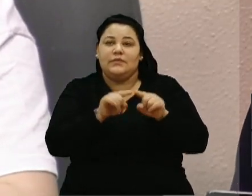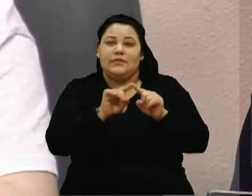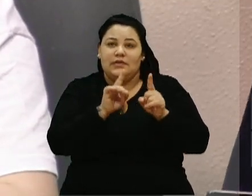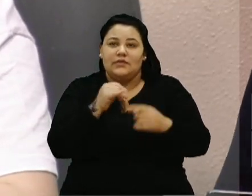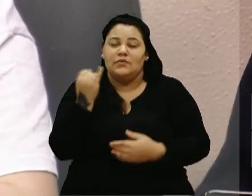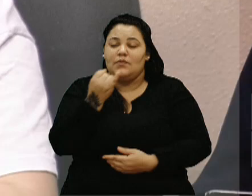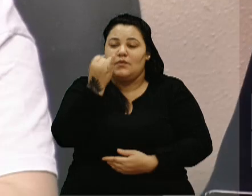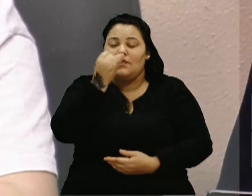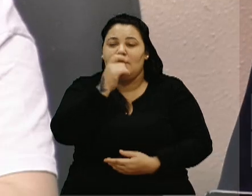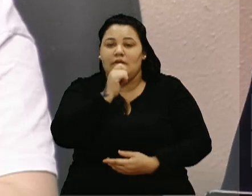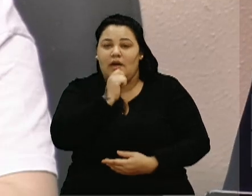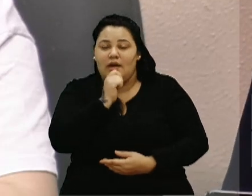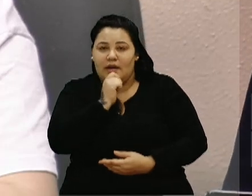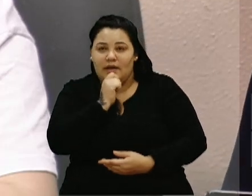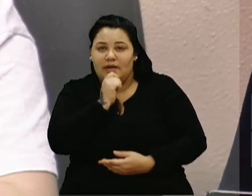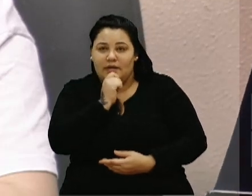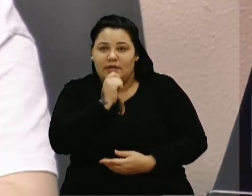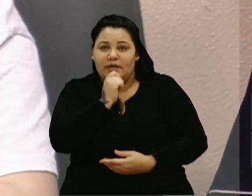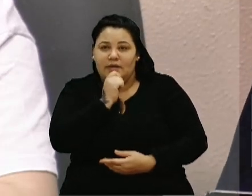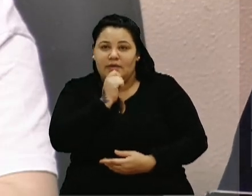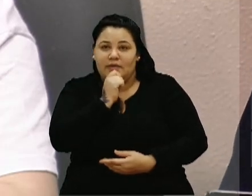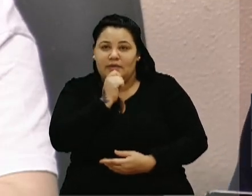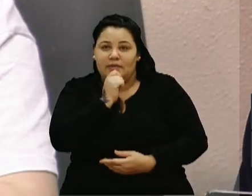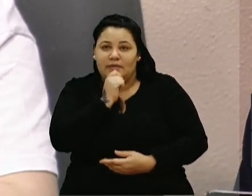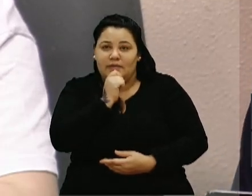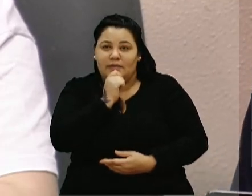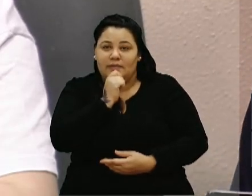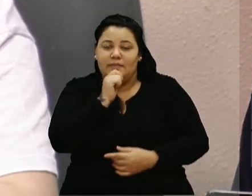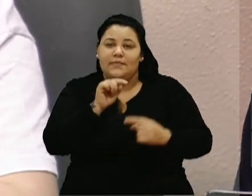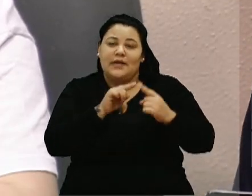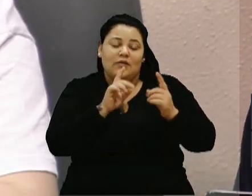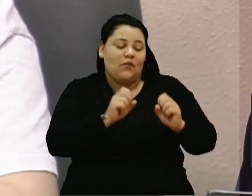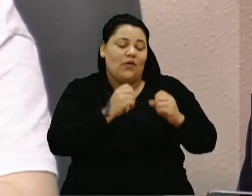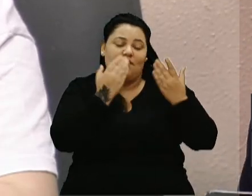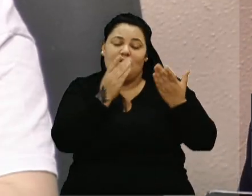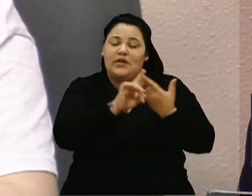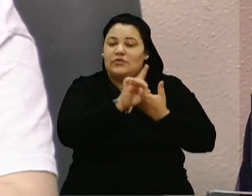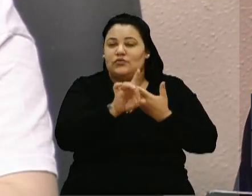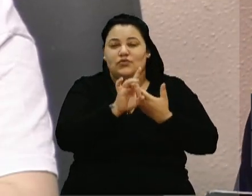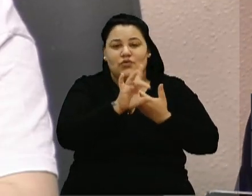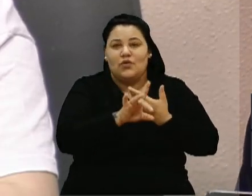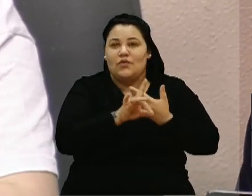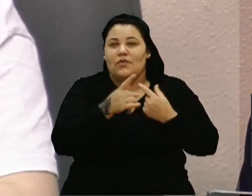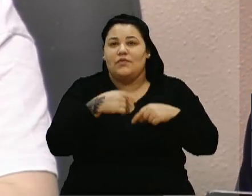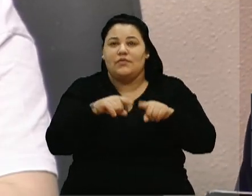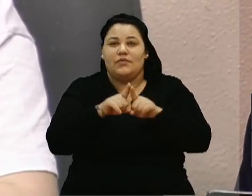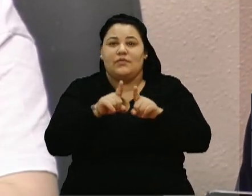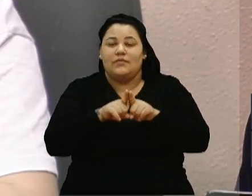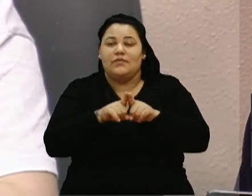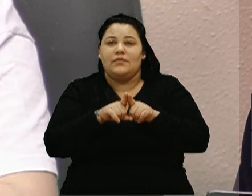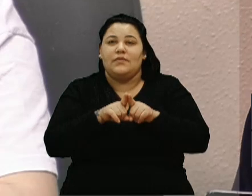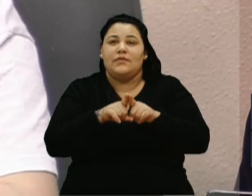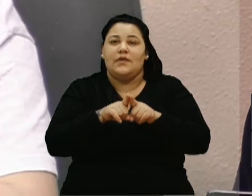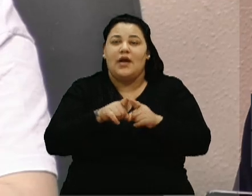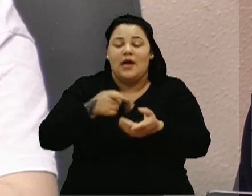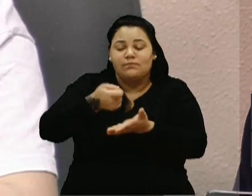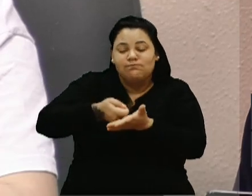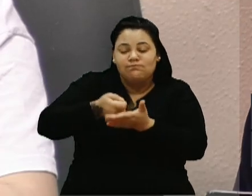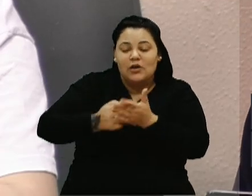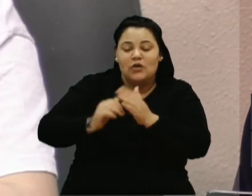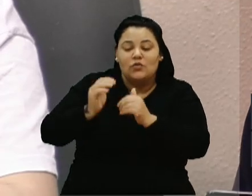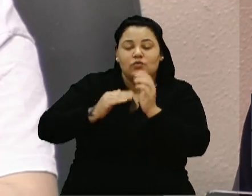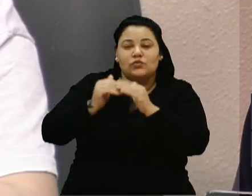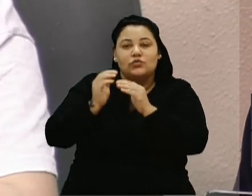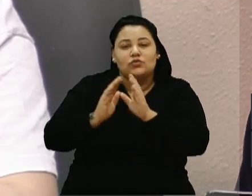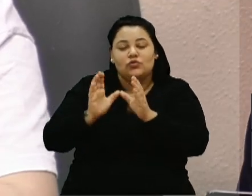nos afetos. Mais do que um evento, a semana é um chamado à escuta, à partilha, à construção